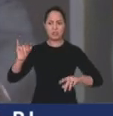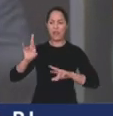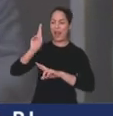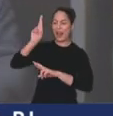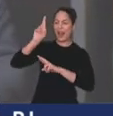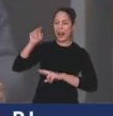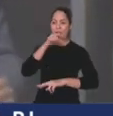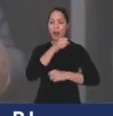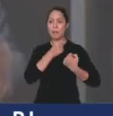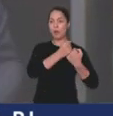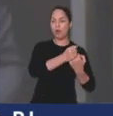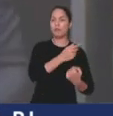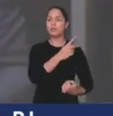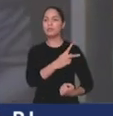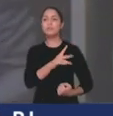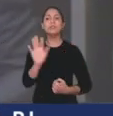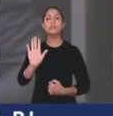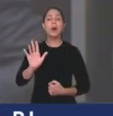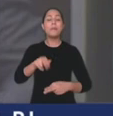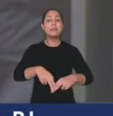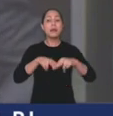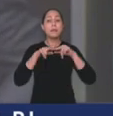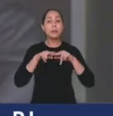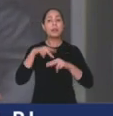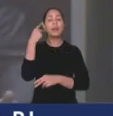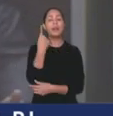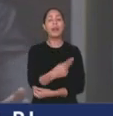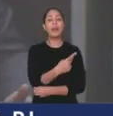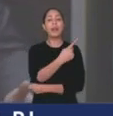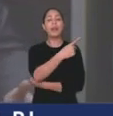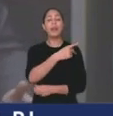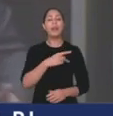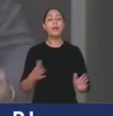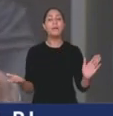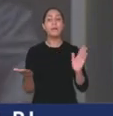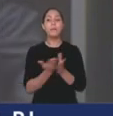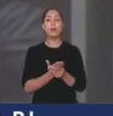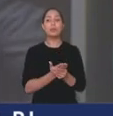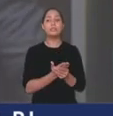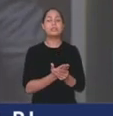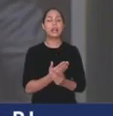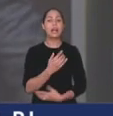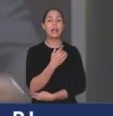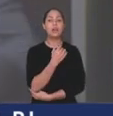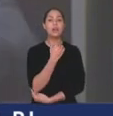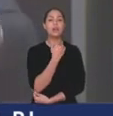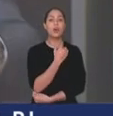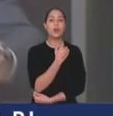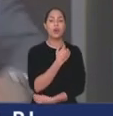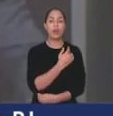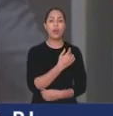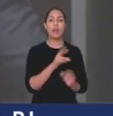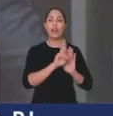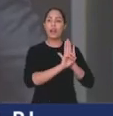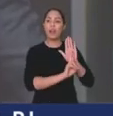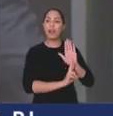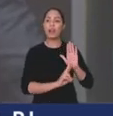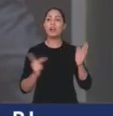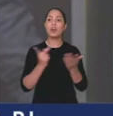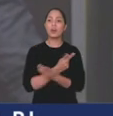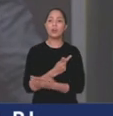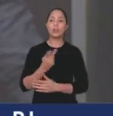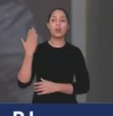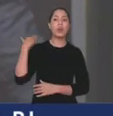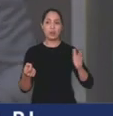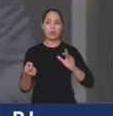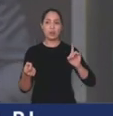mas porque é um processo natural, regimental, de que deveria já ter acontecido no Senado